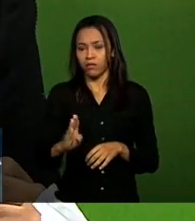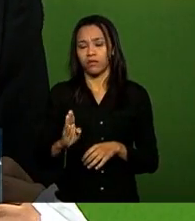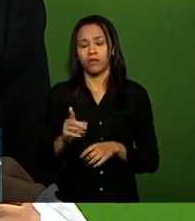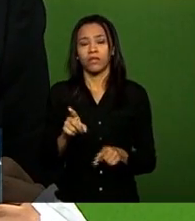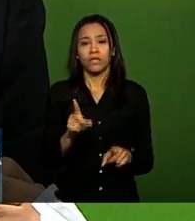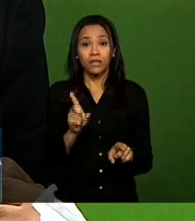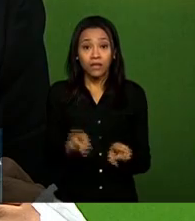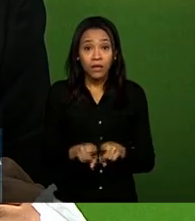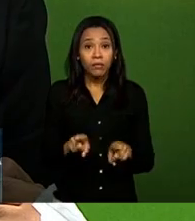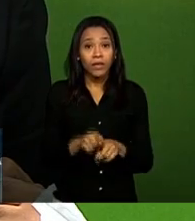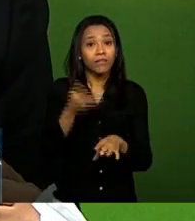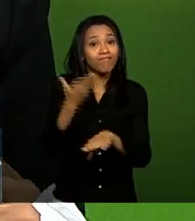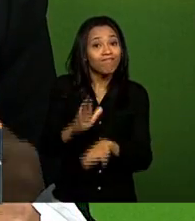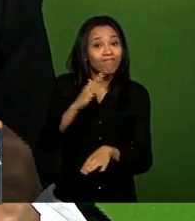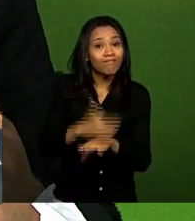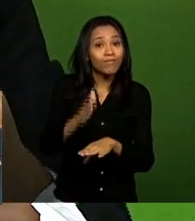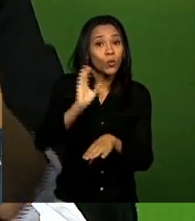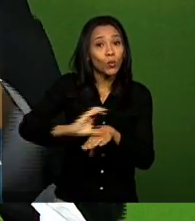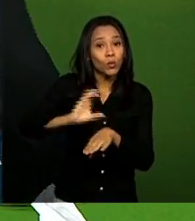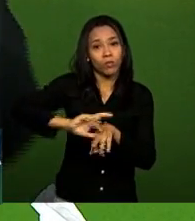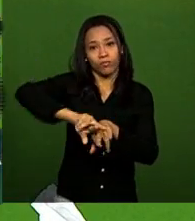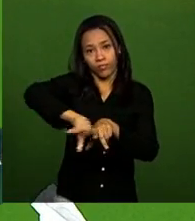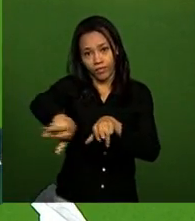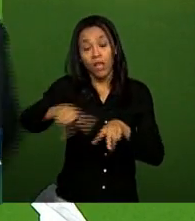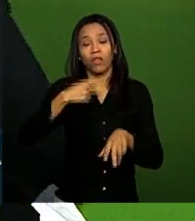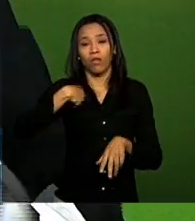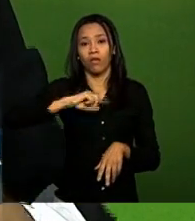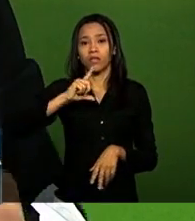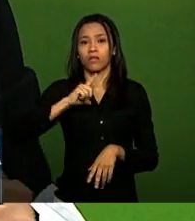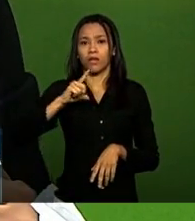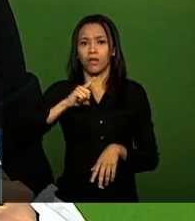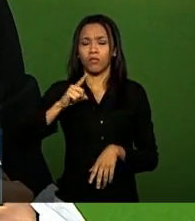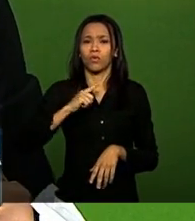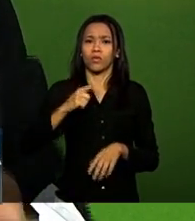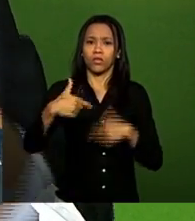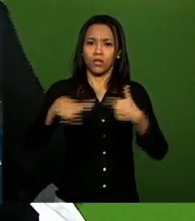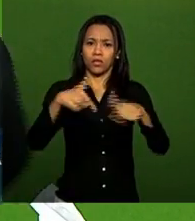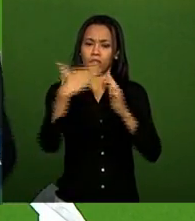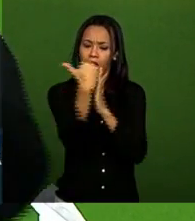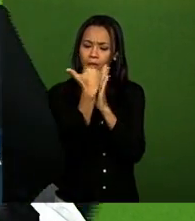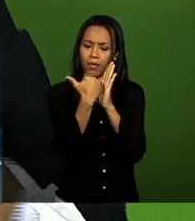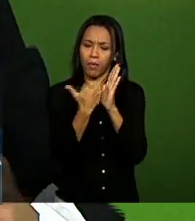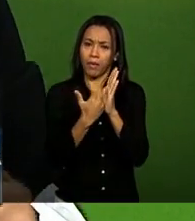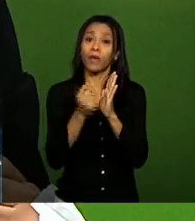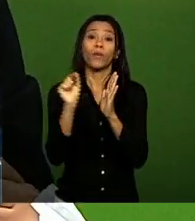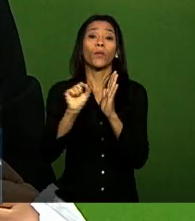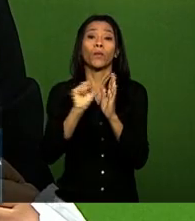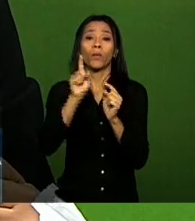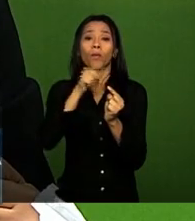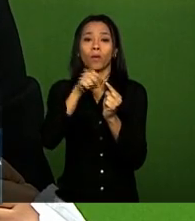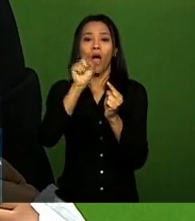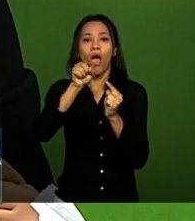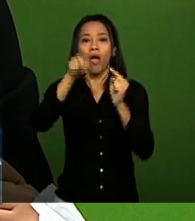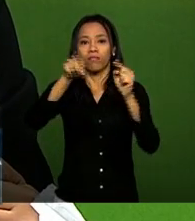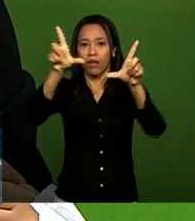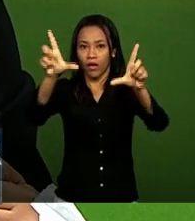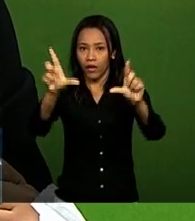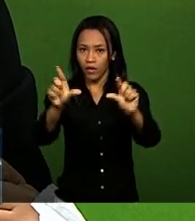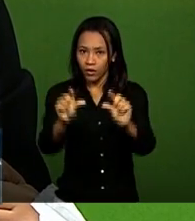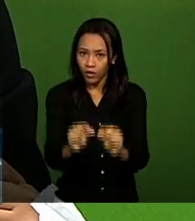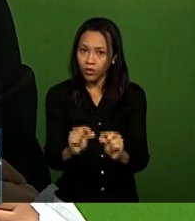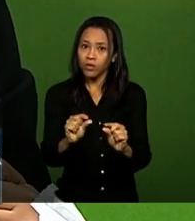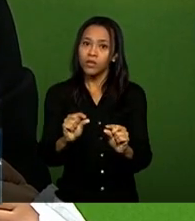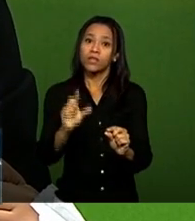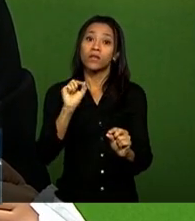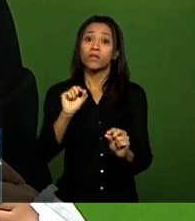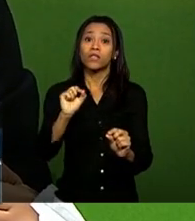qualificação do nosso trabalho nós temos uma agenda importante pela frente que é redução da da da da da rotatividade